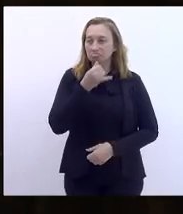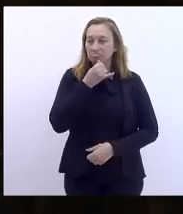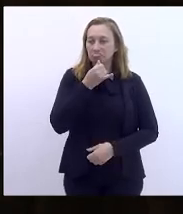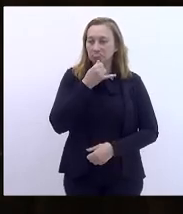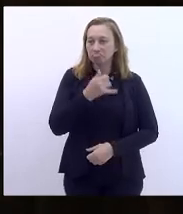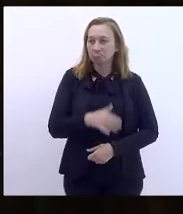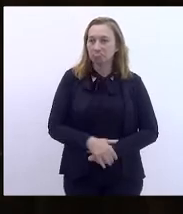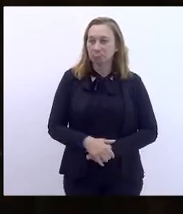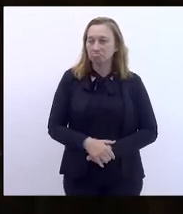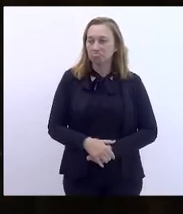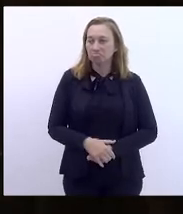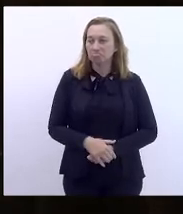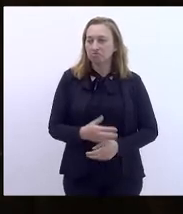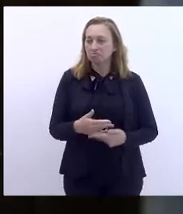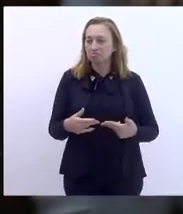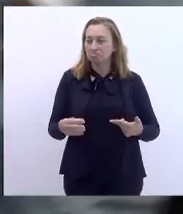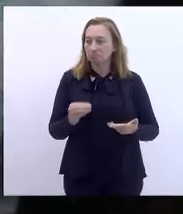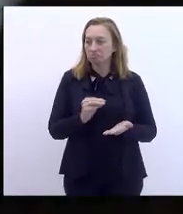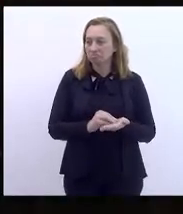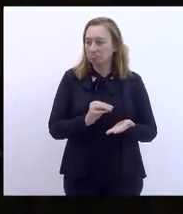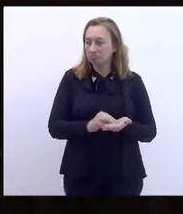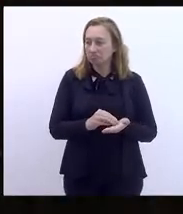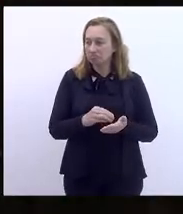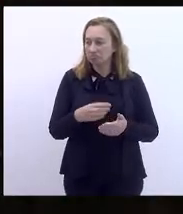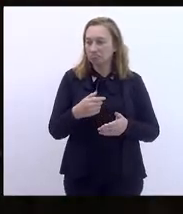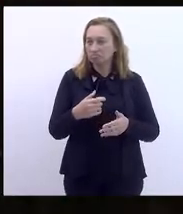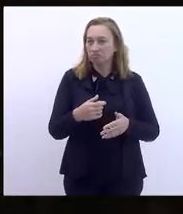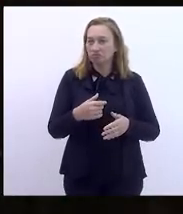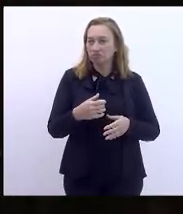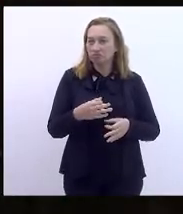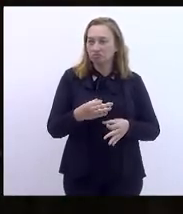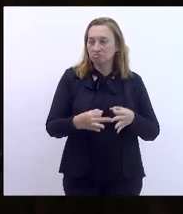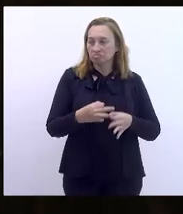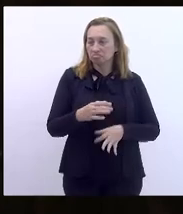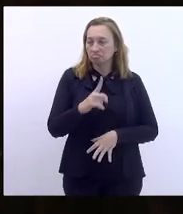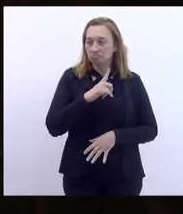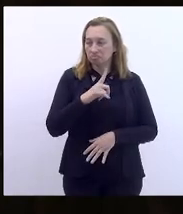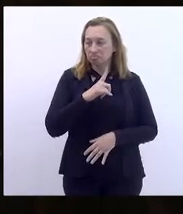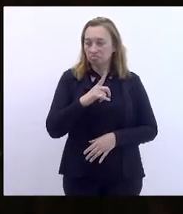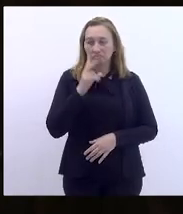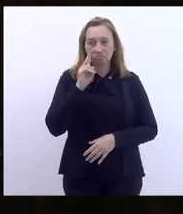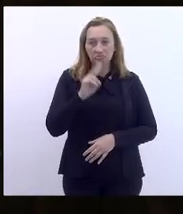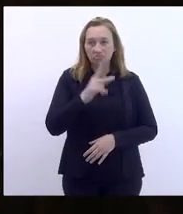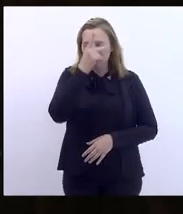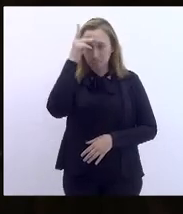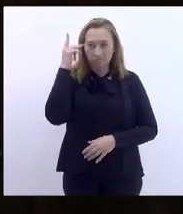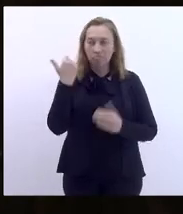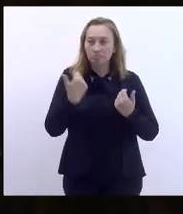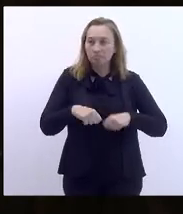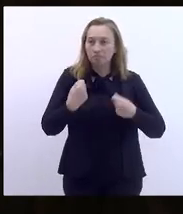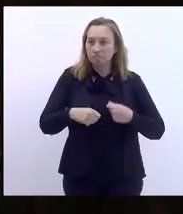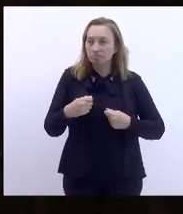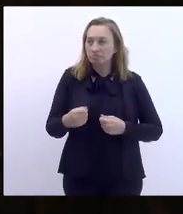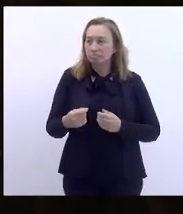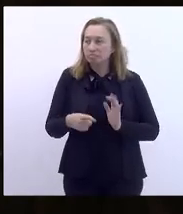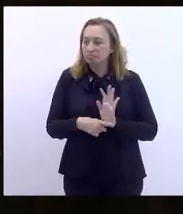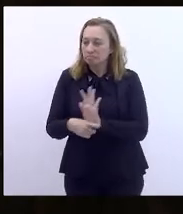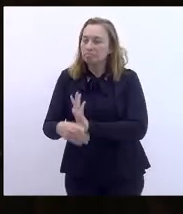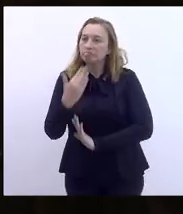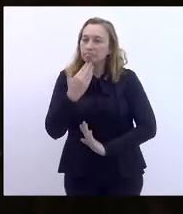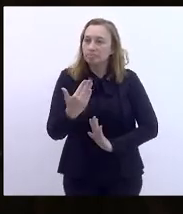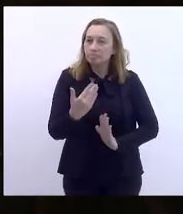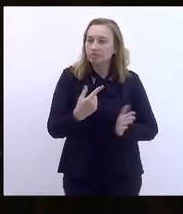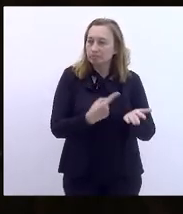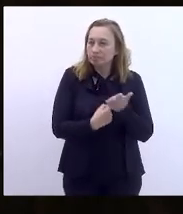é com todas as injustiças que a gente tem e é de ver tantas pessoas precisando de ajuda pedindo socorro